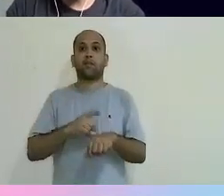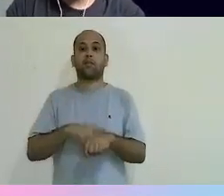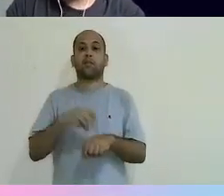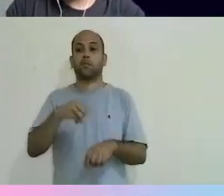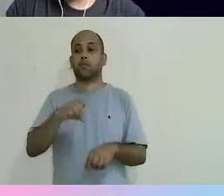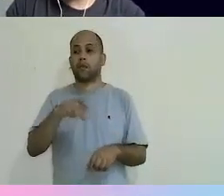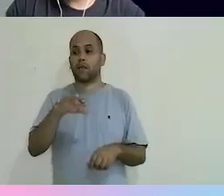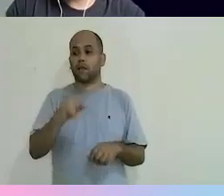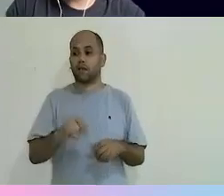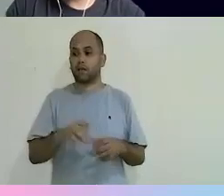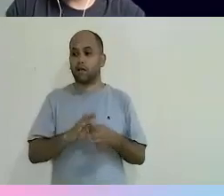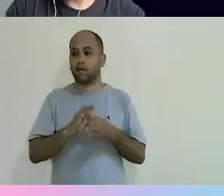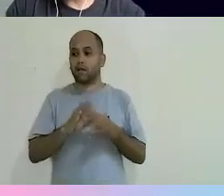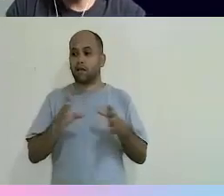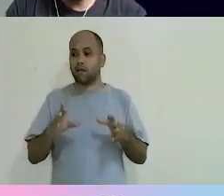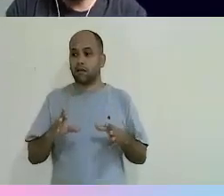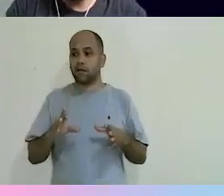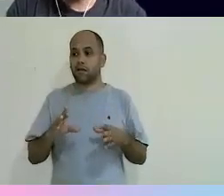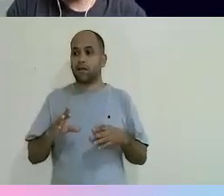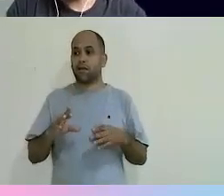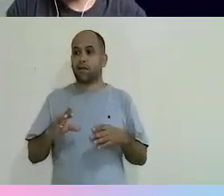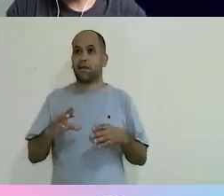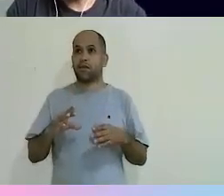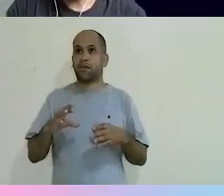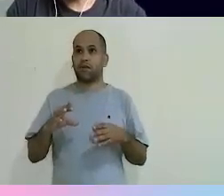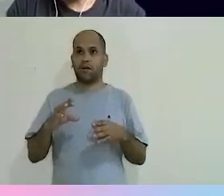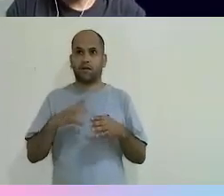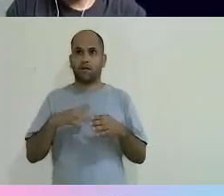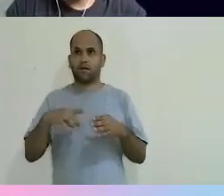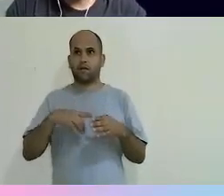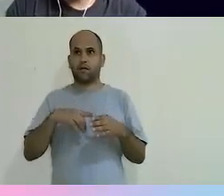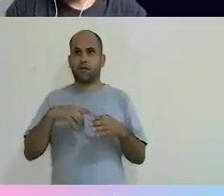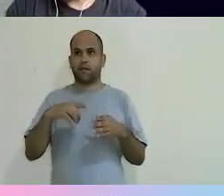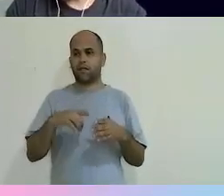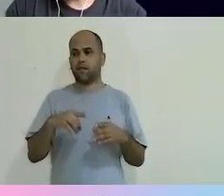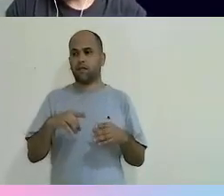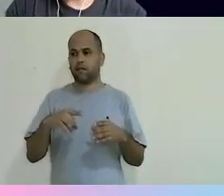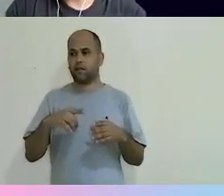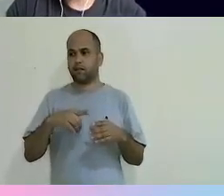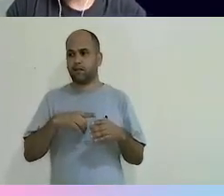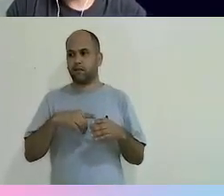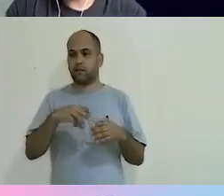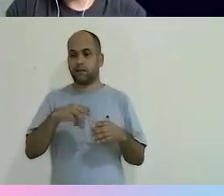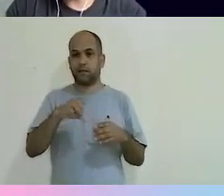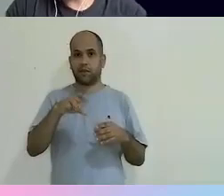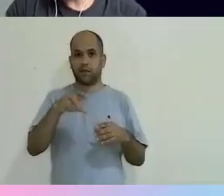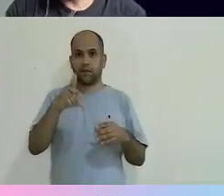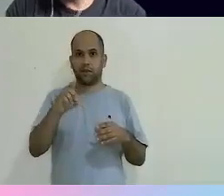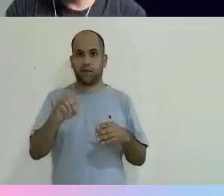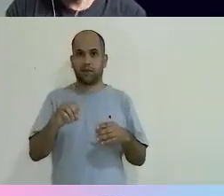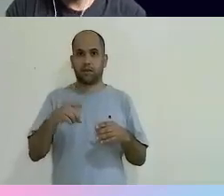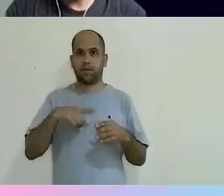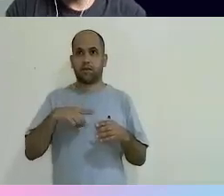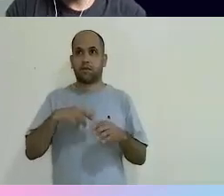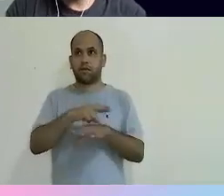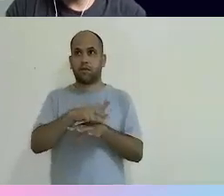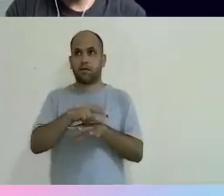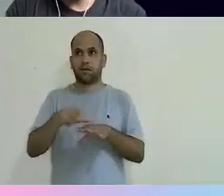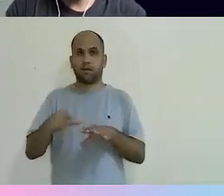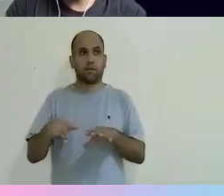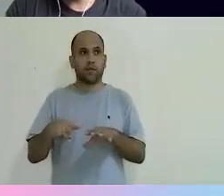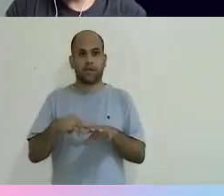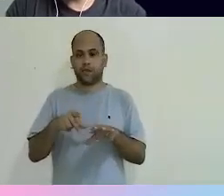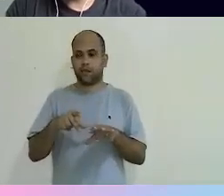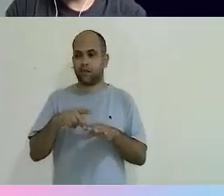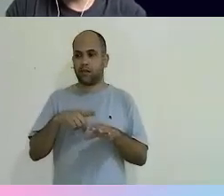isso, exatamente porque a gente precisa de inovações. A gente teve o mercado inteiro numa grande transformação digital aí em